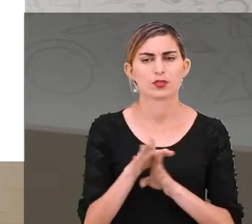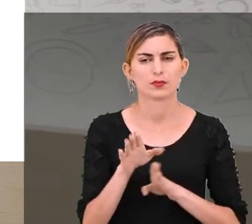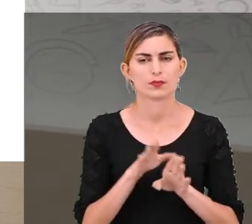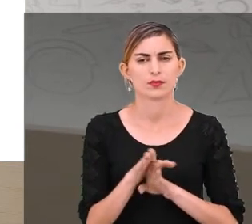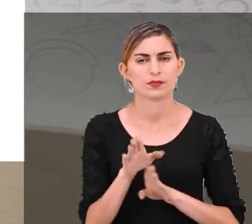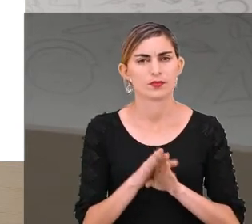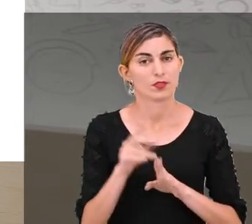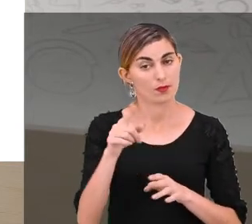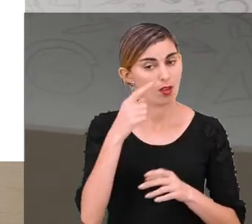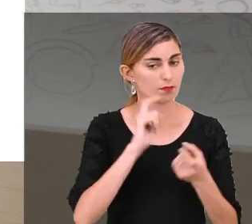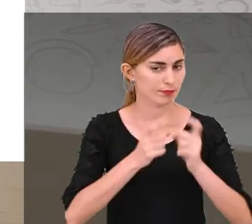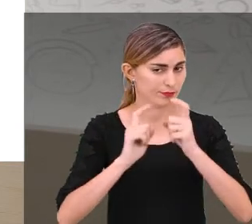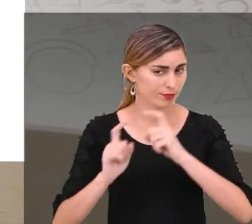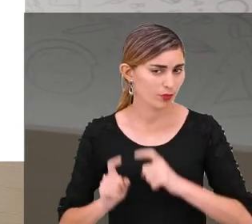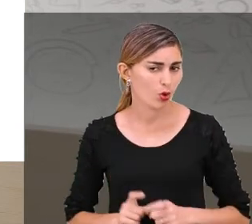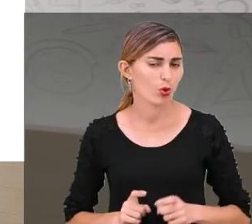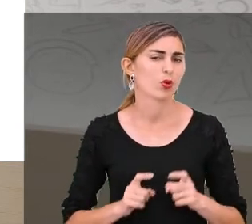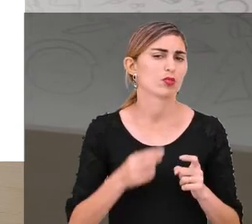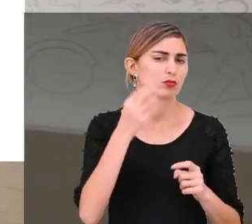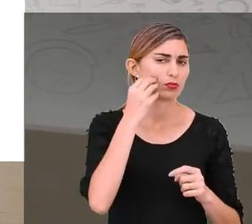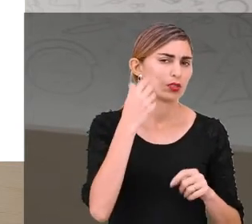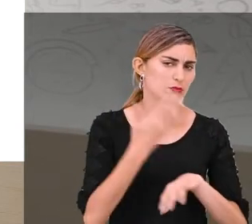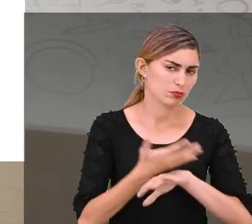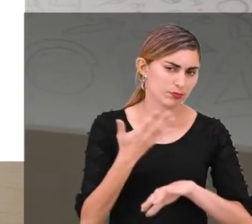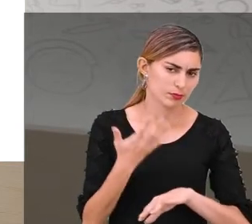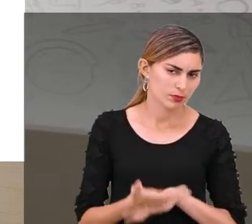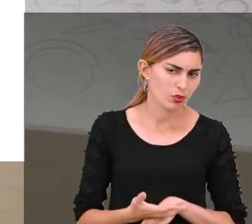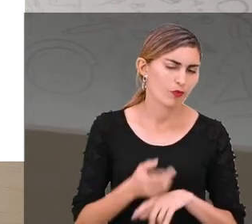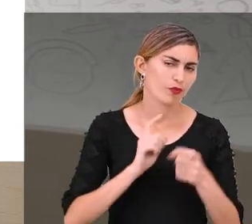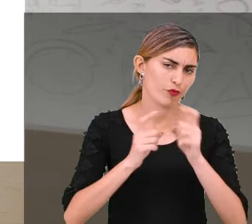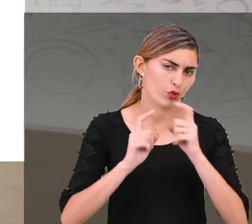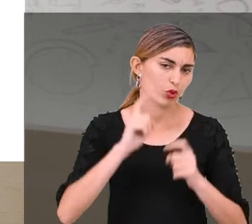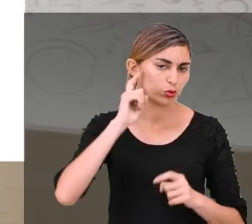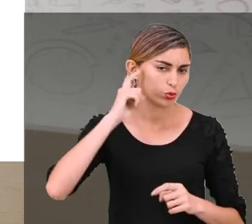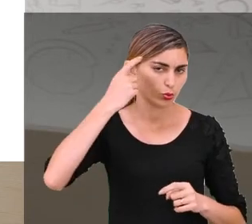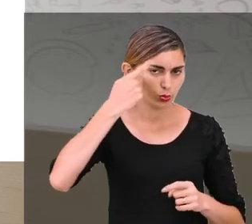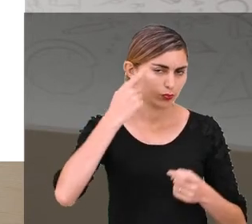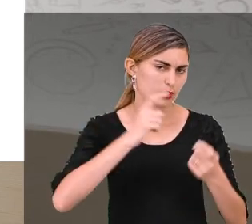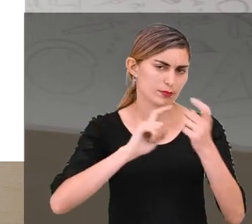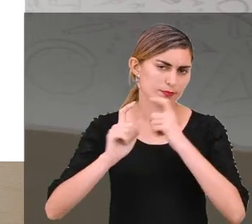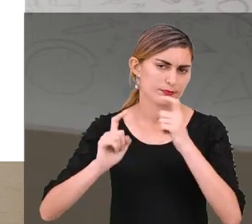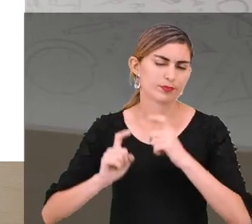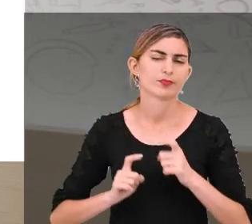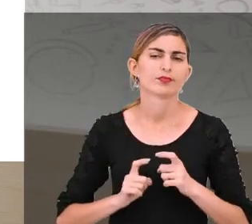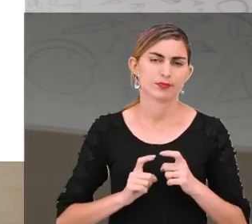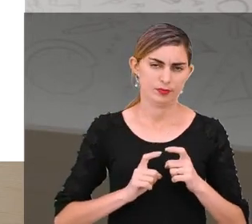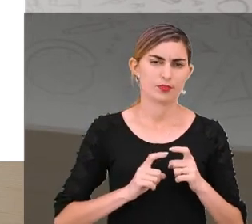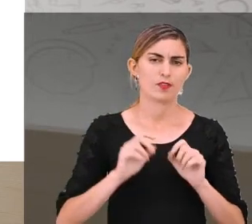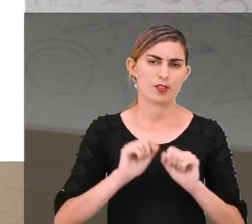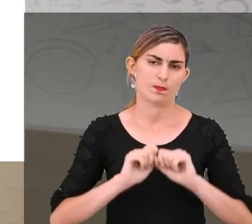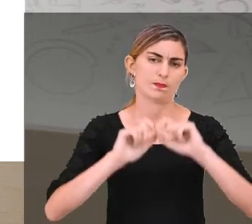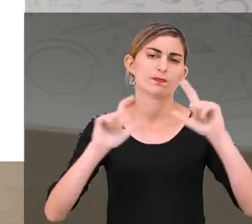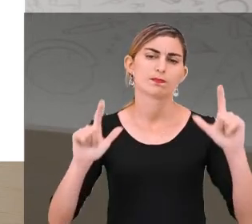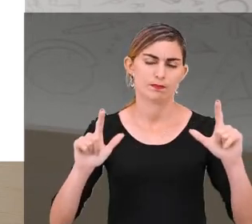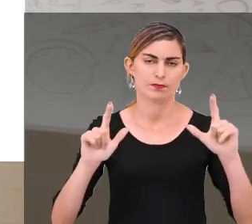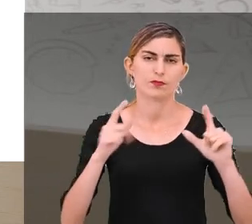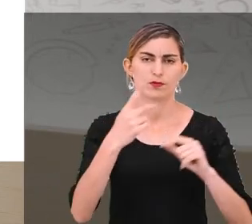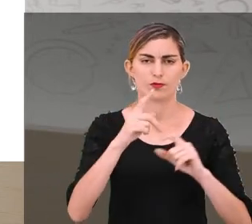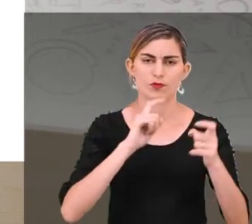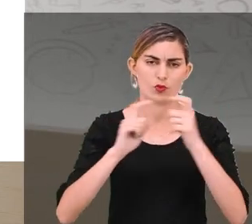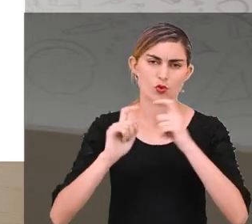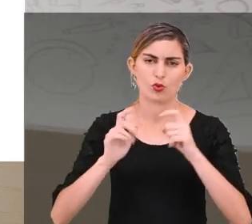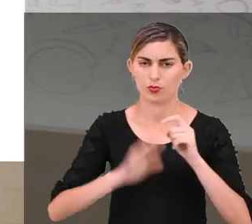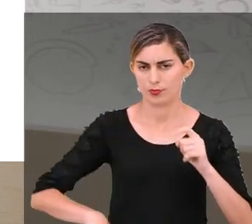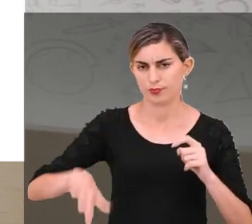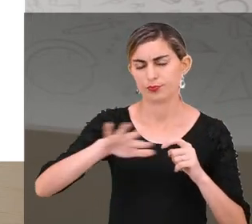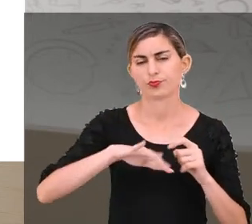você recomenda? Vá lá até o fórum desta competência, o fórum de dúvidas e discussões, vai estar lá